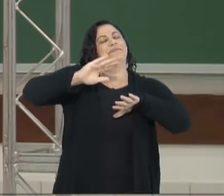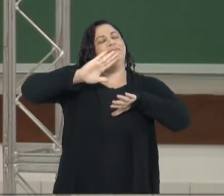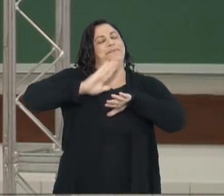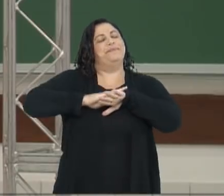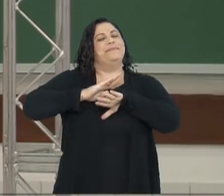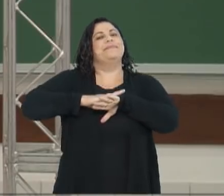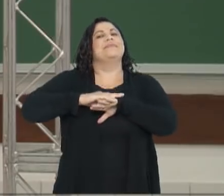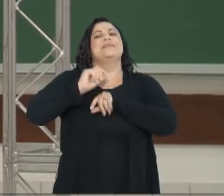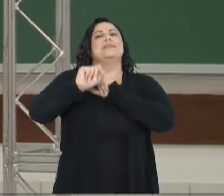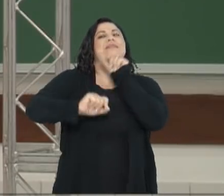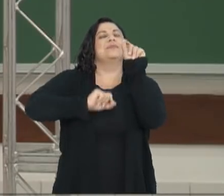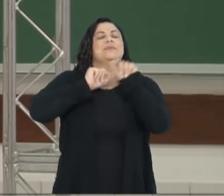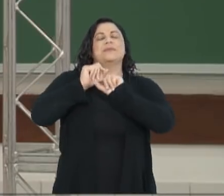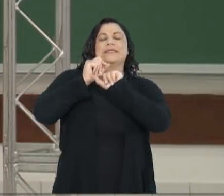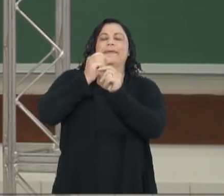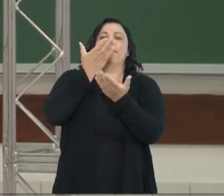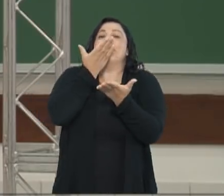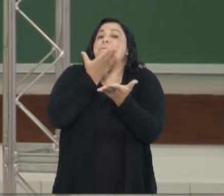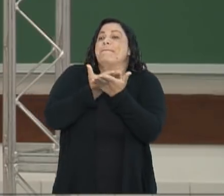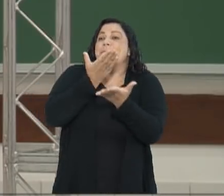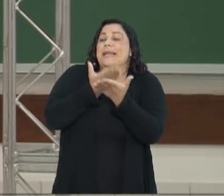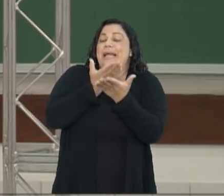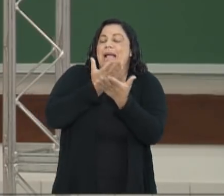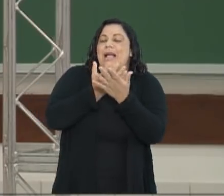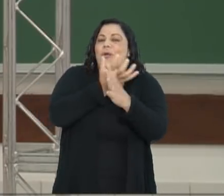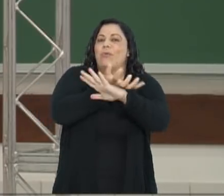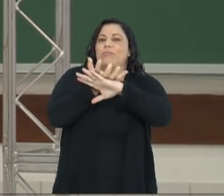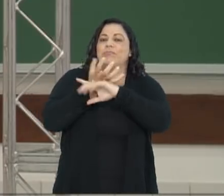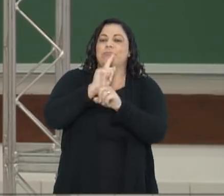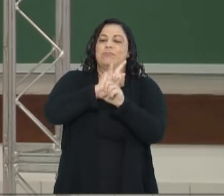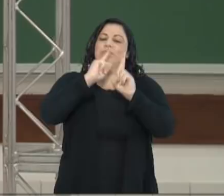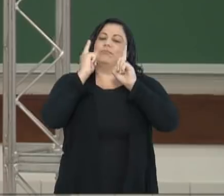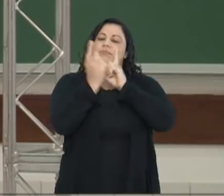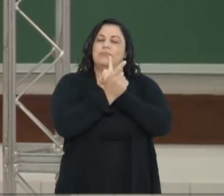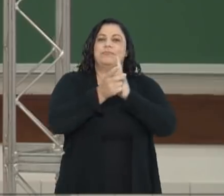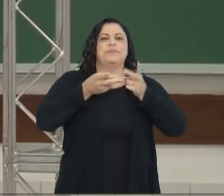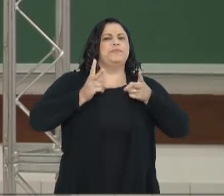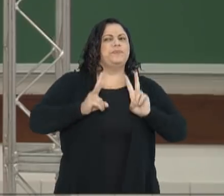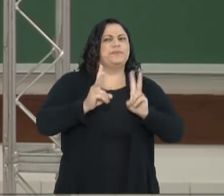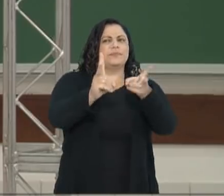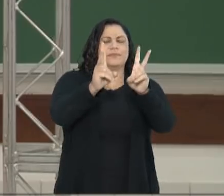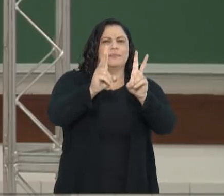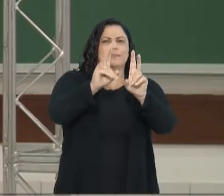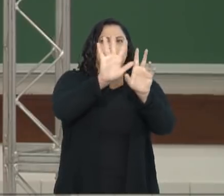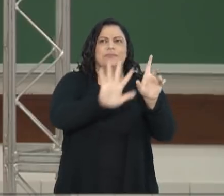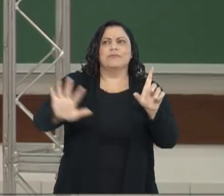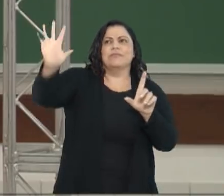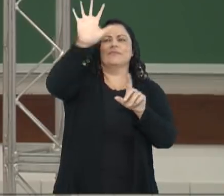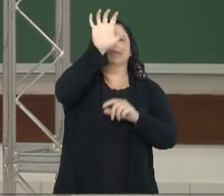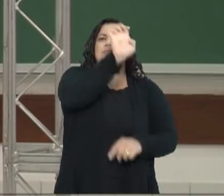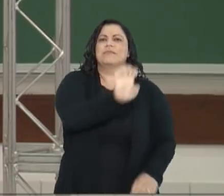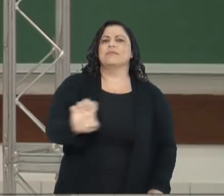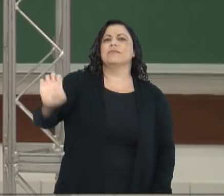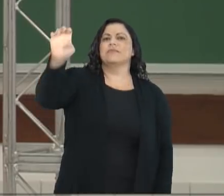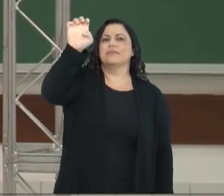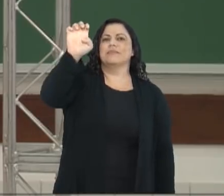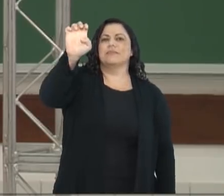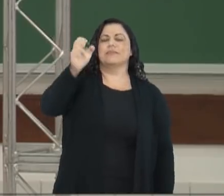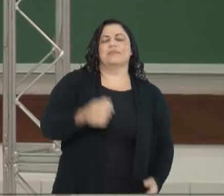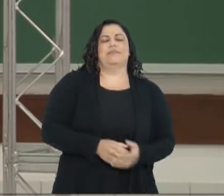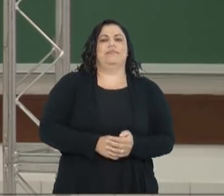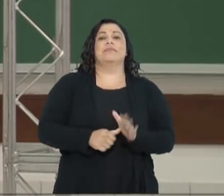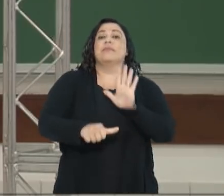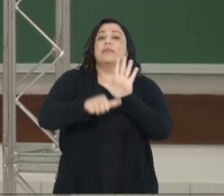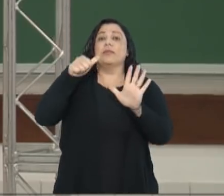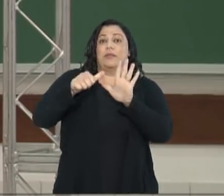e hoje a gente vai dar continuidade nos conhecimentos sobre o continente europeu. Primeiro vamos fazer alguns lembretes do